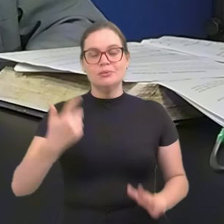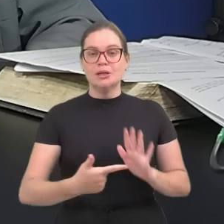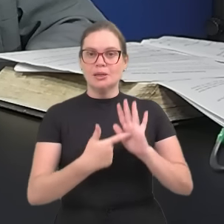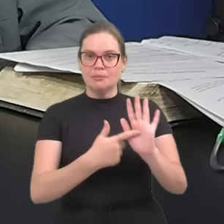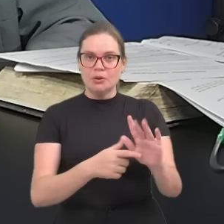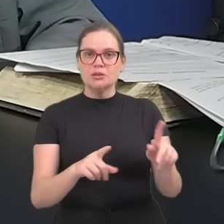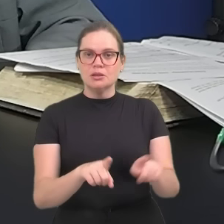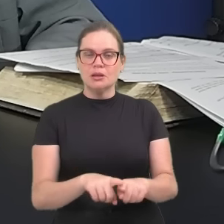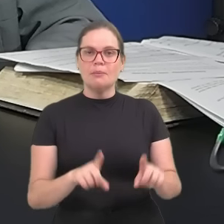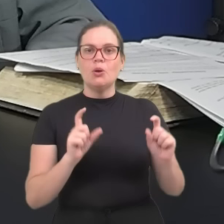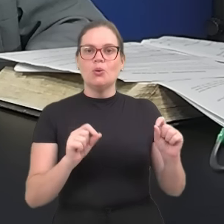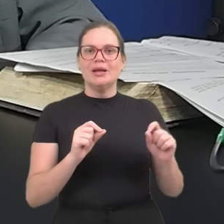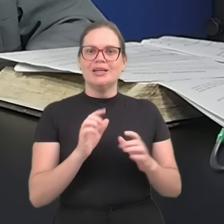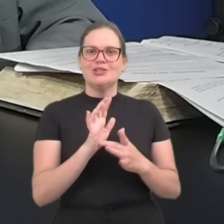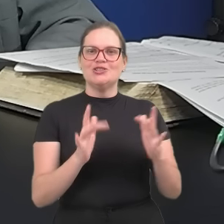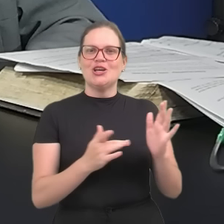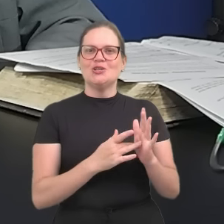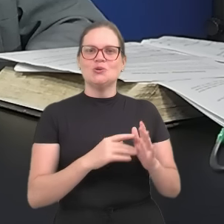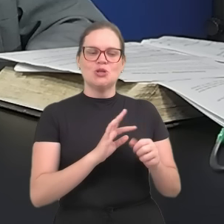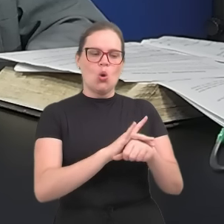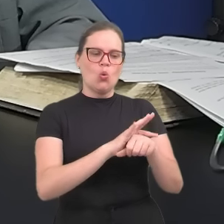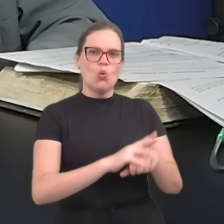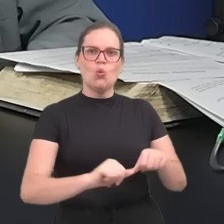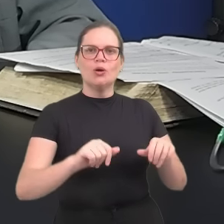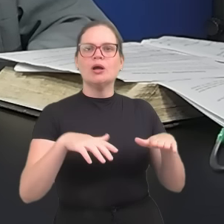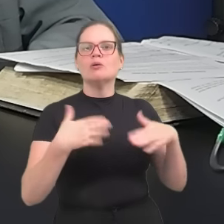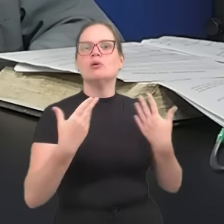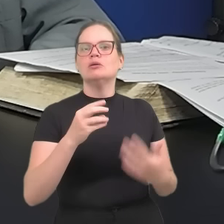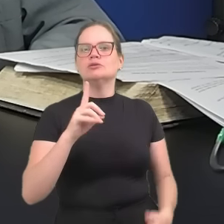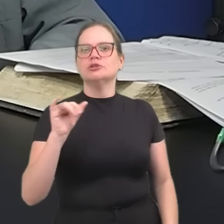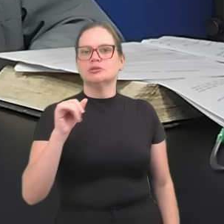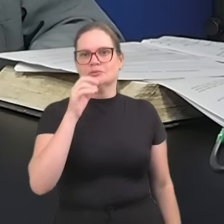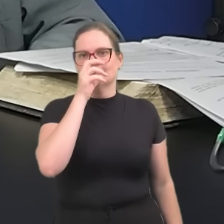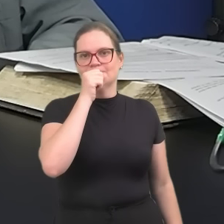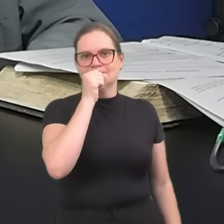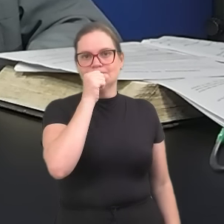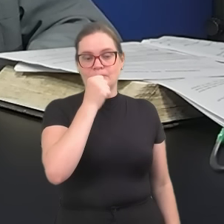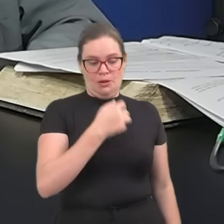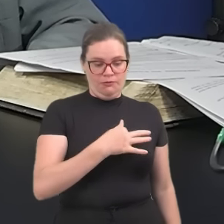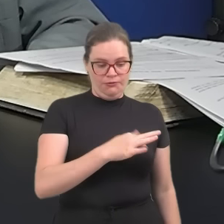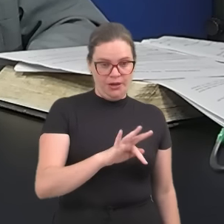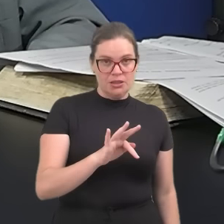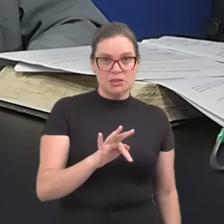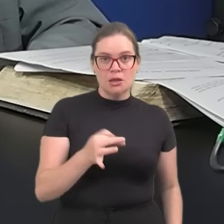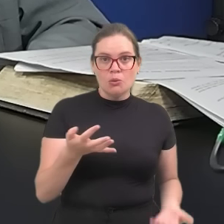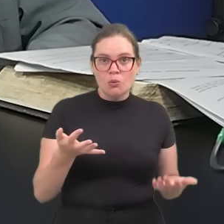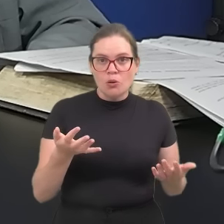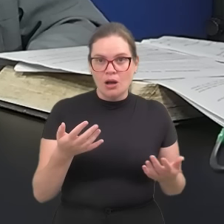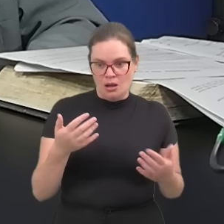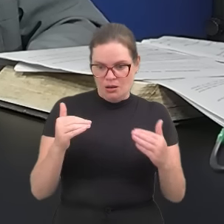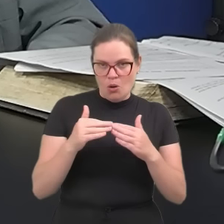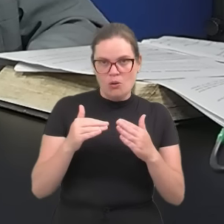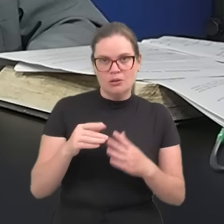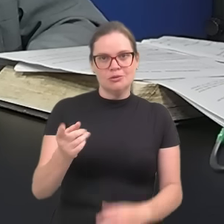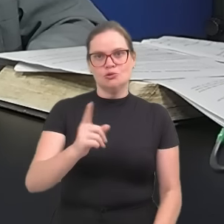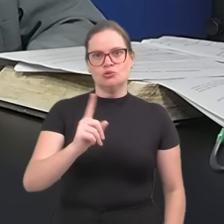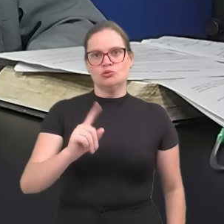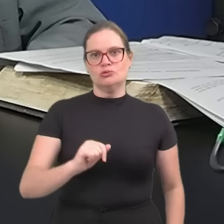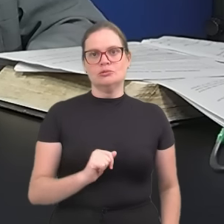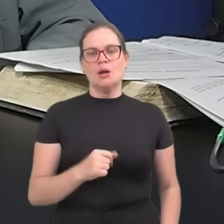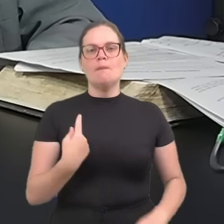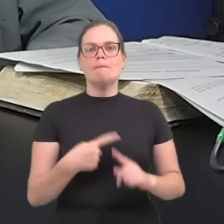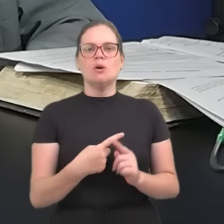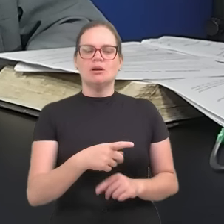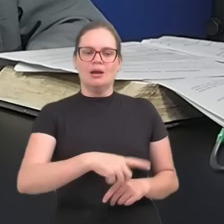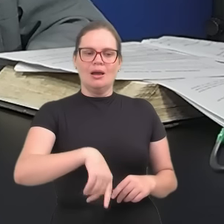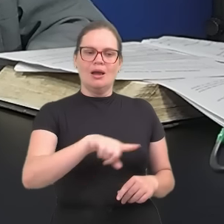sábado. E os fariseus não admitiam que aquilo acontecesse no sábado, mostrando que eles estavam em trevas, longe